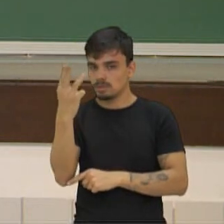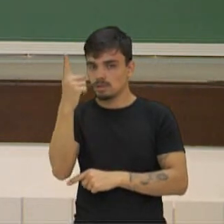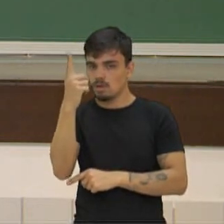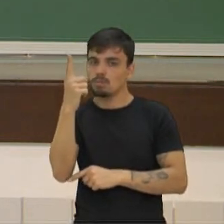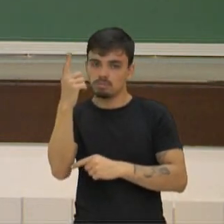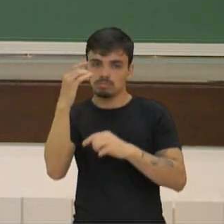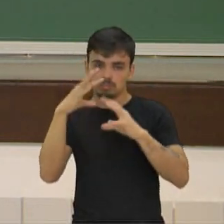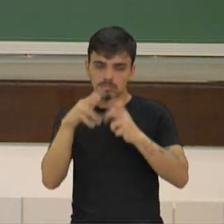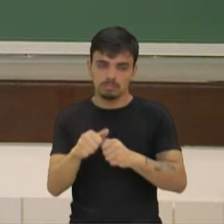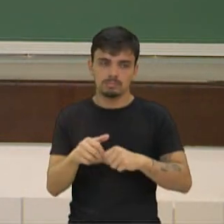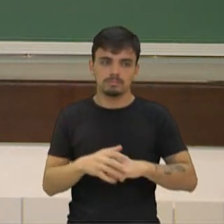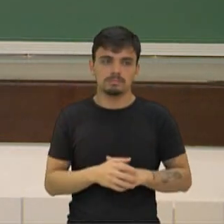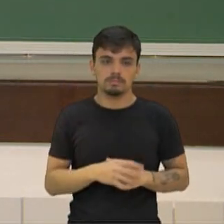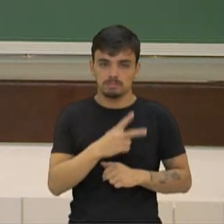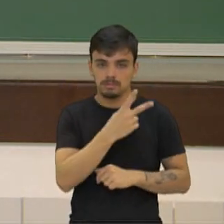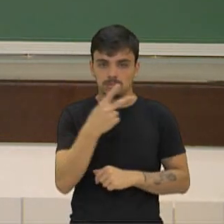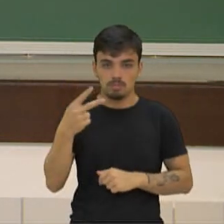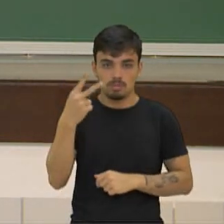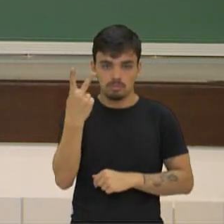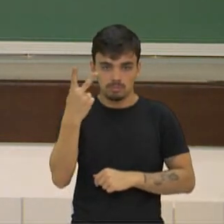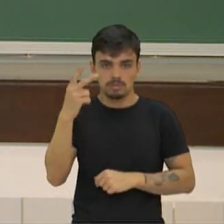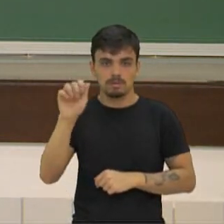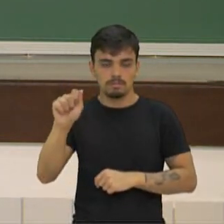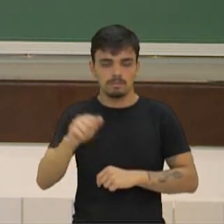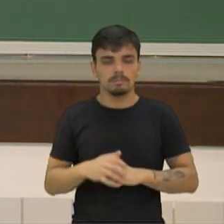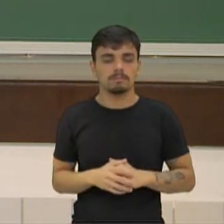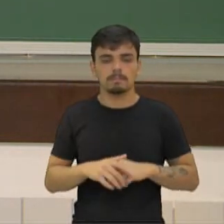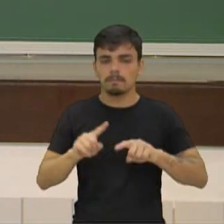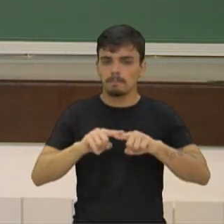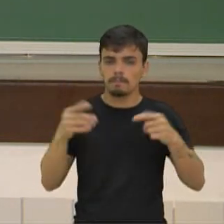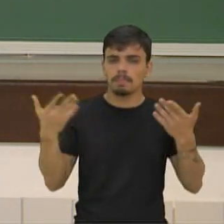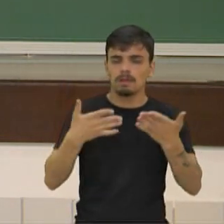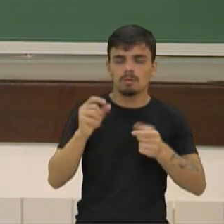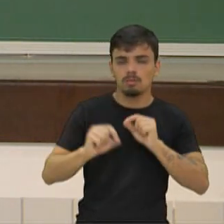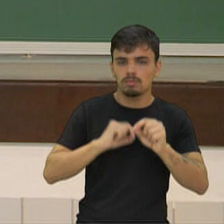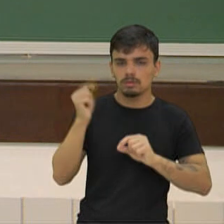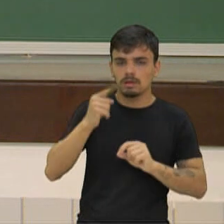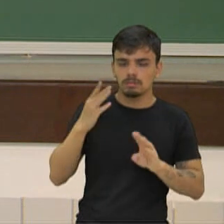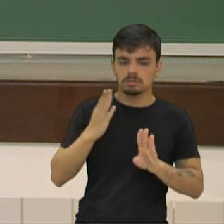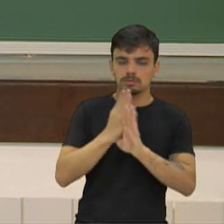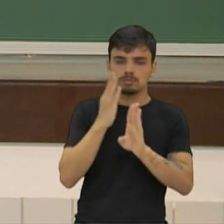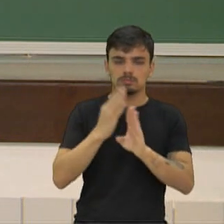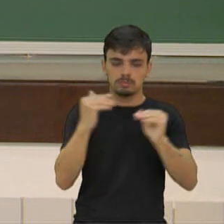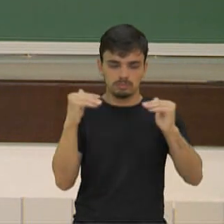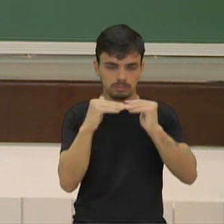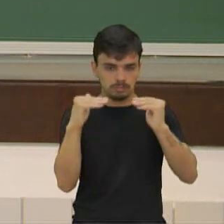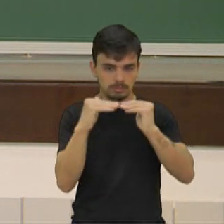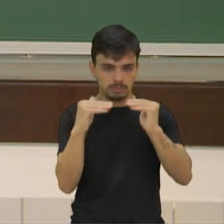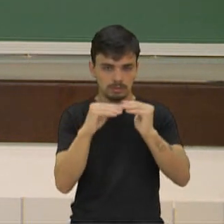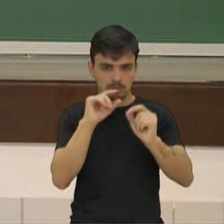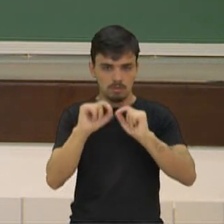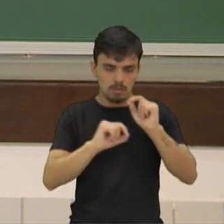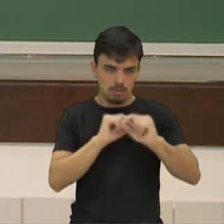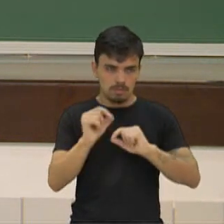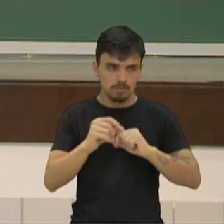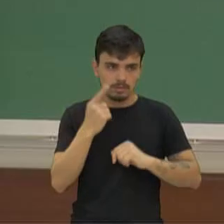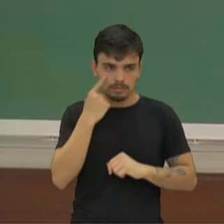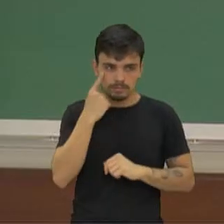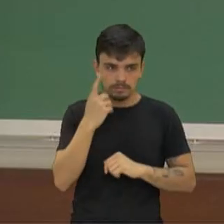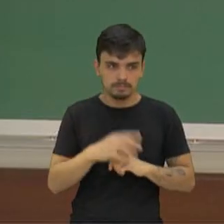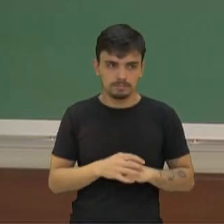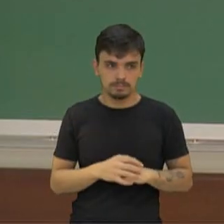mais 1, 2 amperes. Agora eu posso descobrir esse equivalente. 2 na corrente